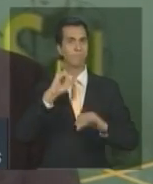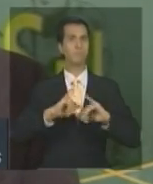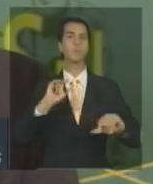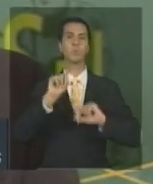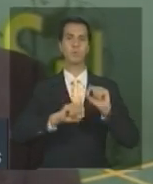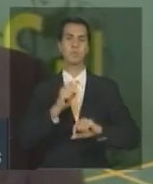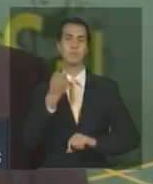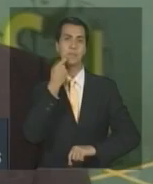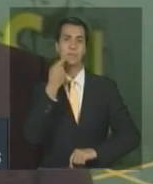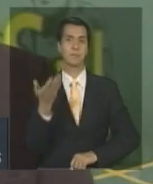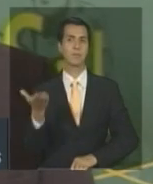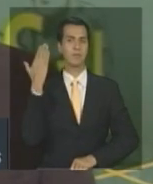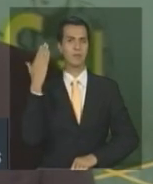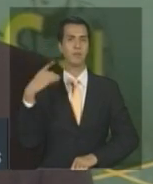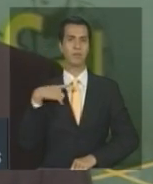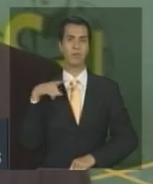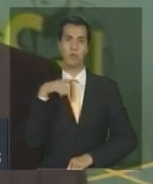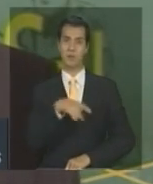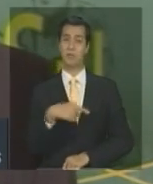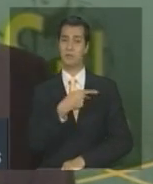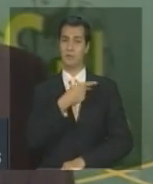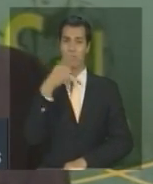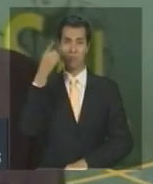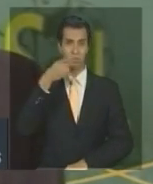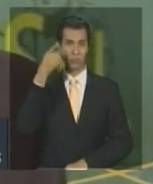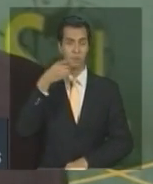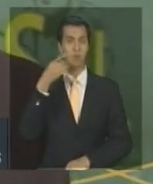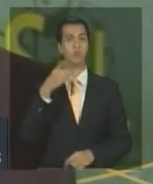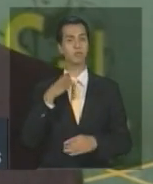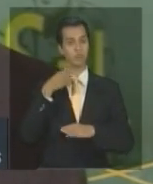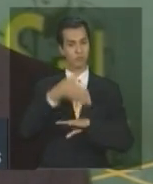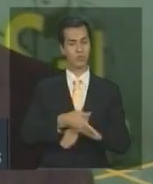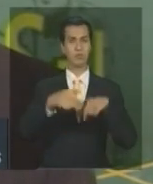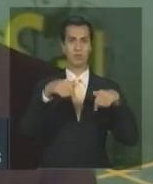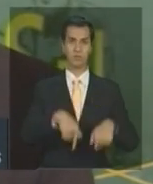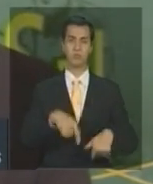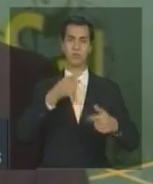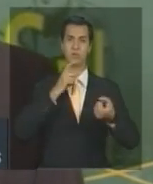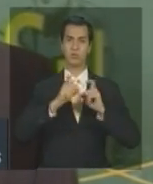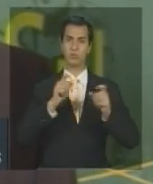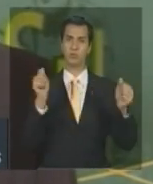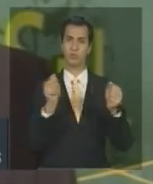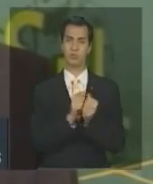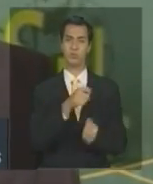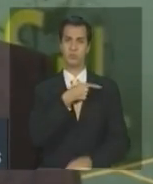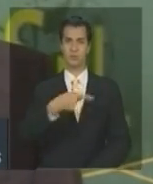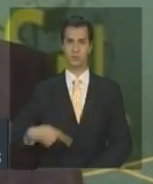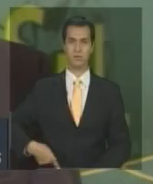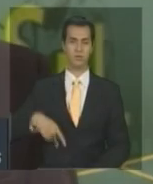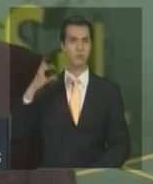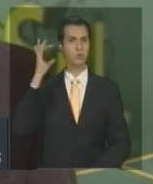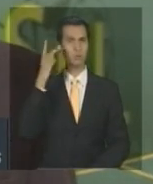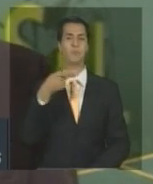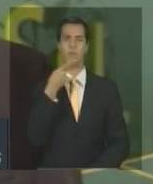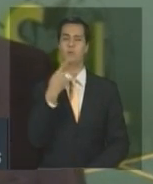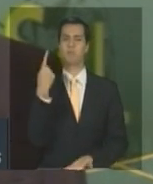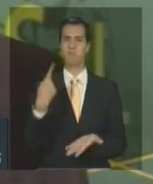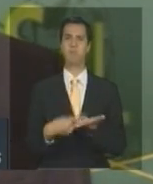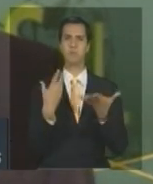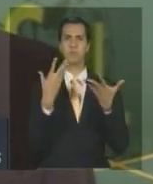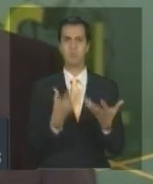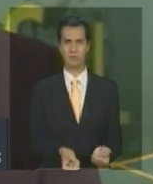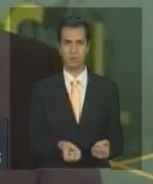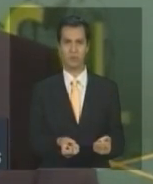aqui no final da tarde, numa reunião com a presidenta Dilma Rousseff, confirmando que aceitava o cargo